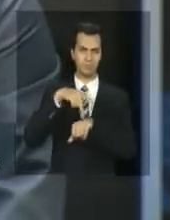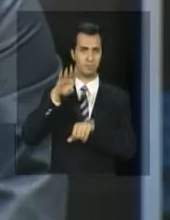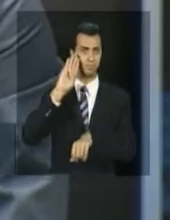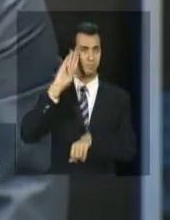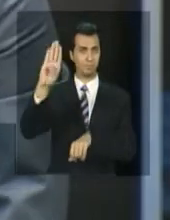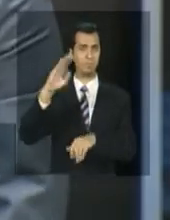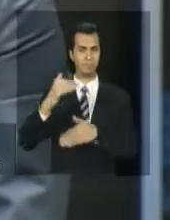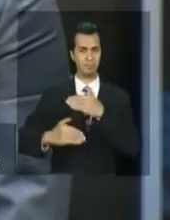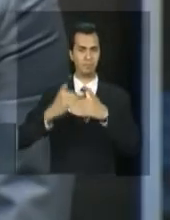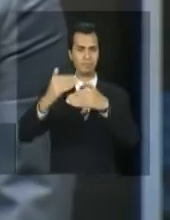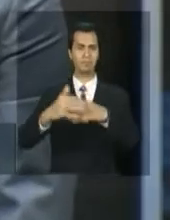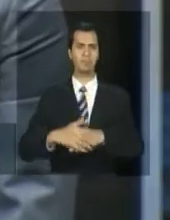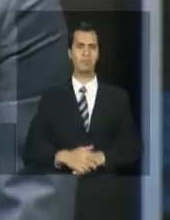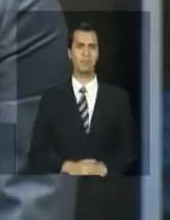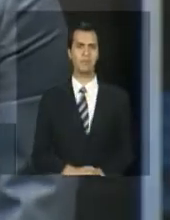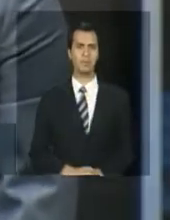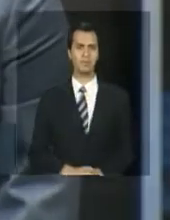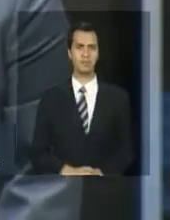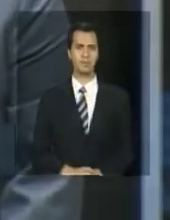emergentes.